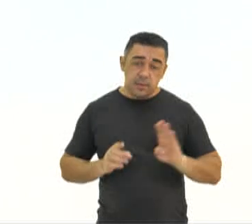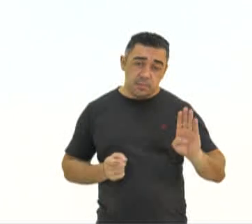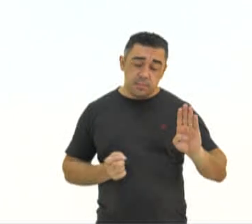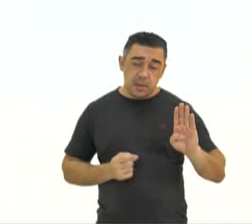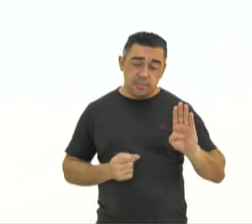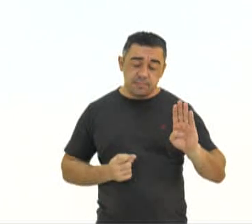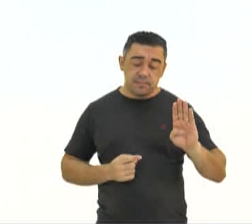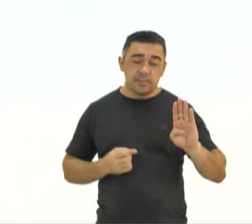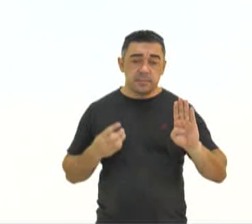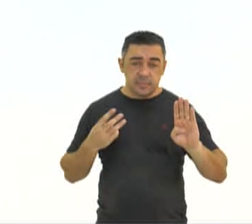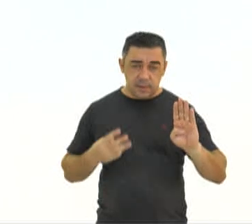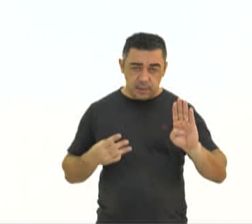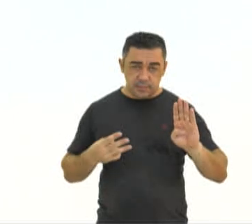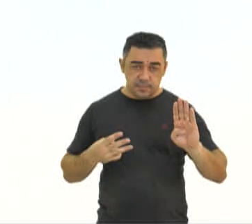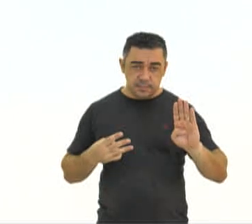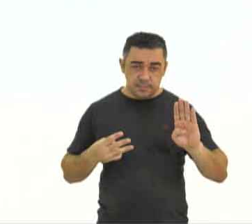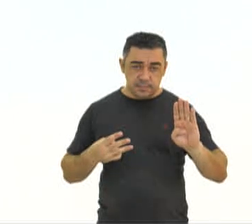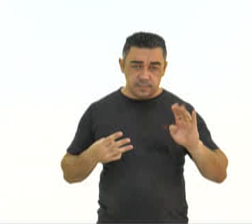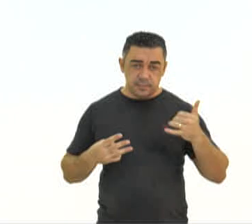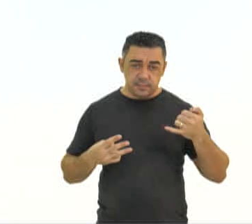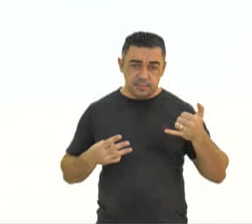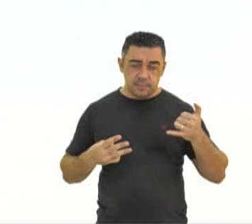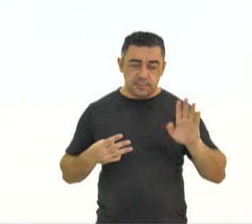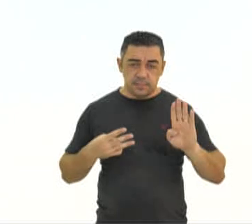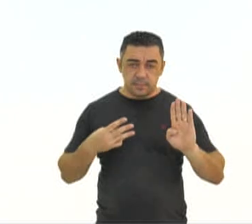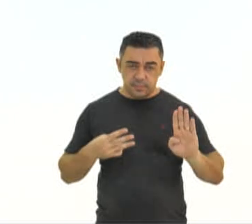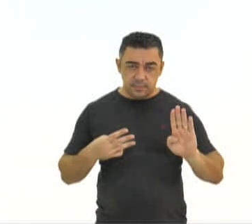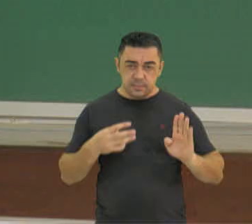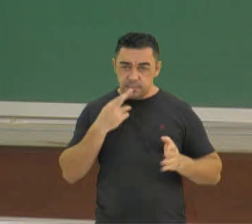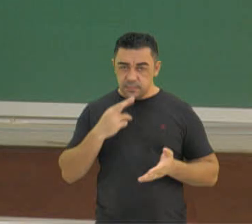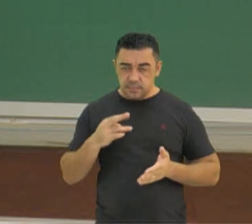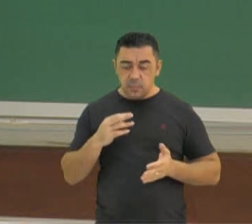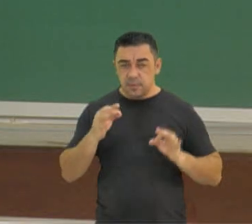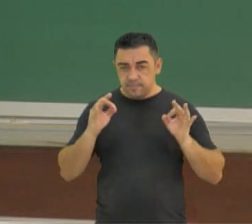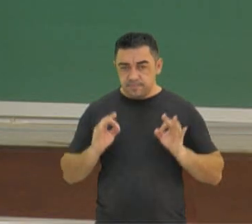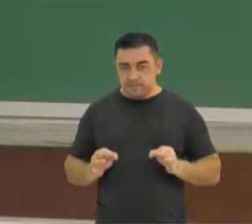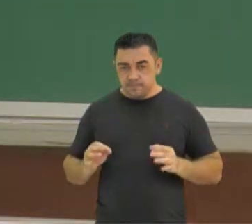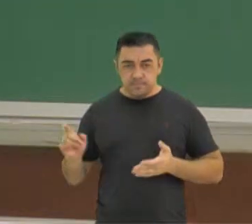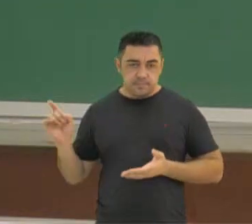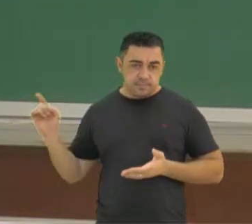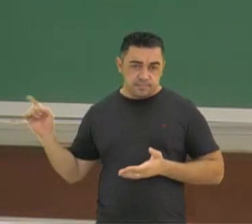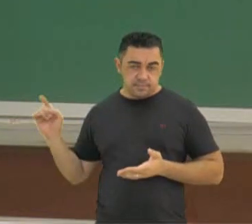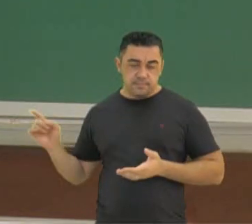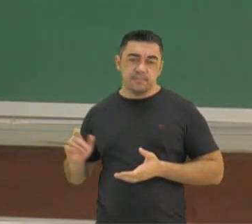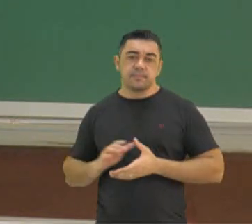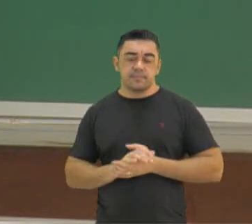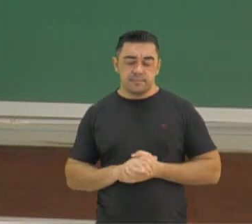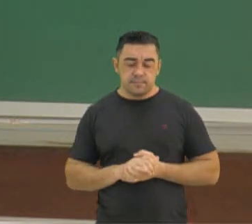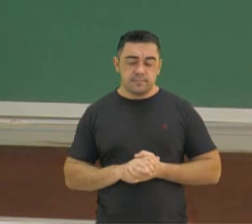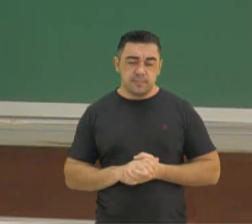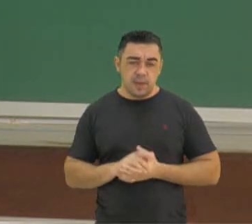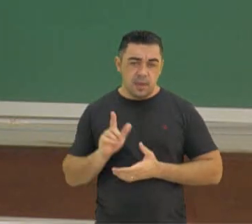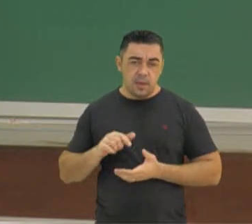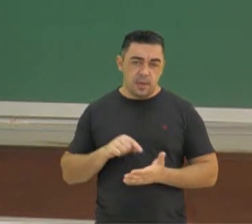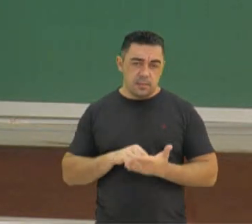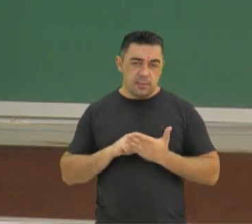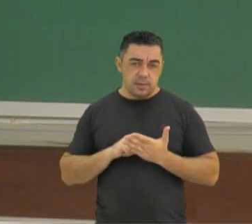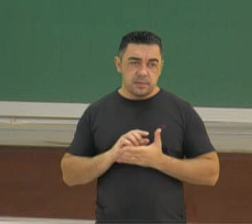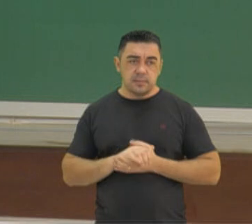3 canetas. Seria, né, a nossa resposta correta nessas condições que o enunciado